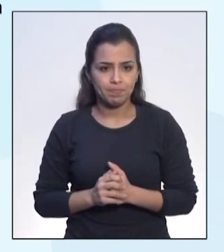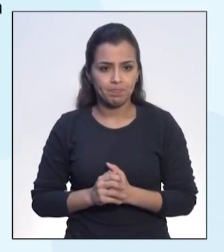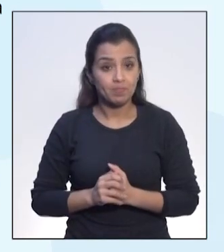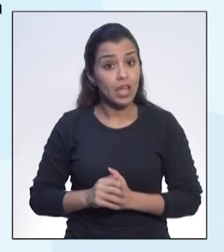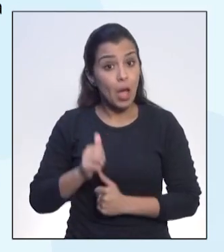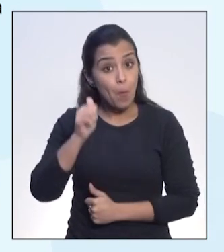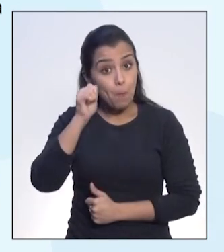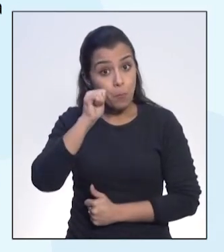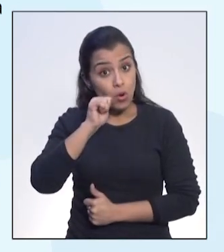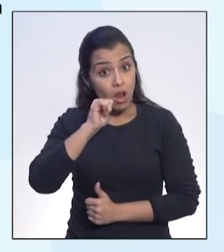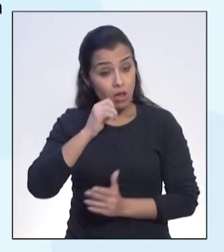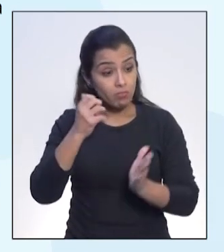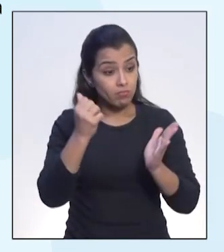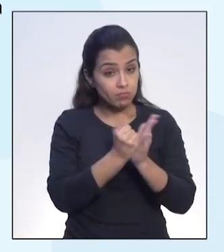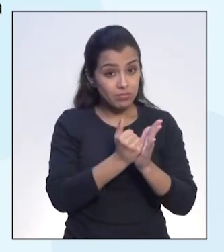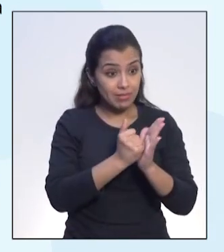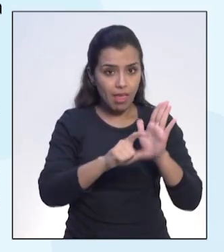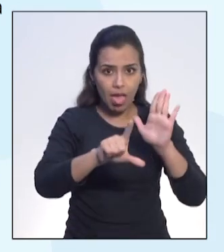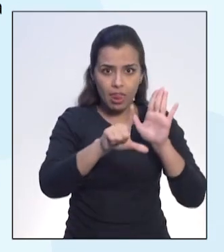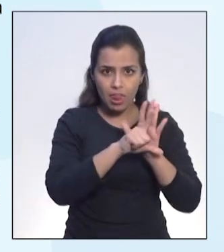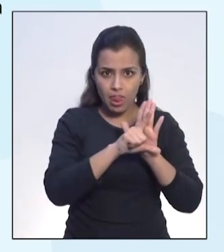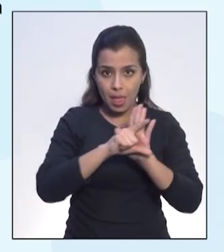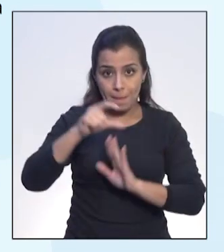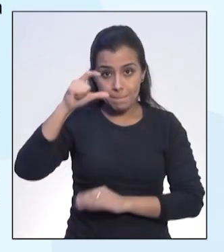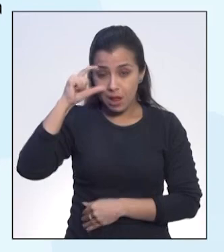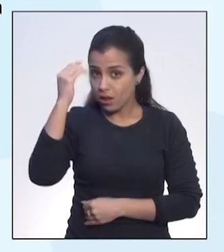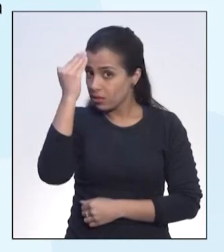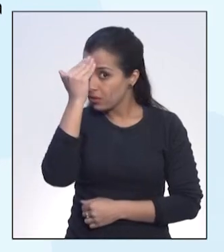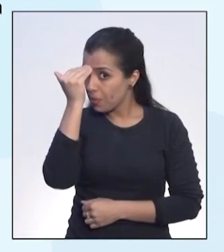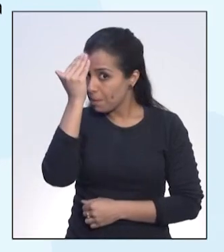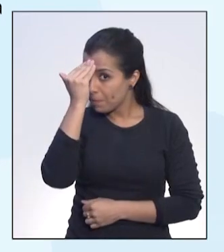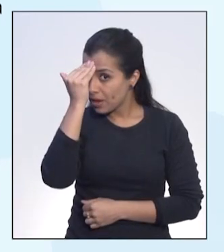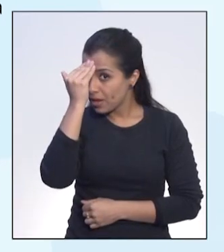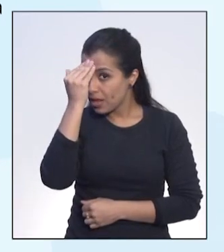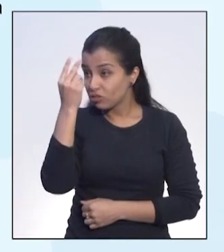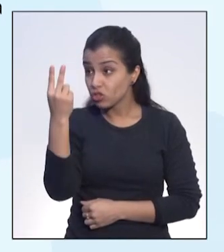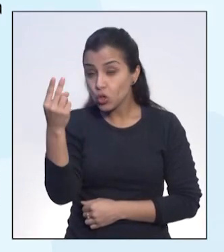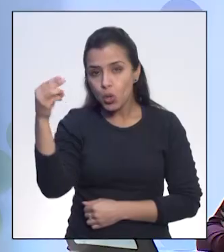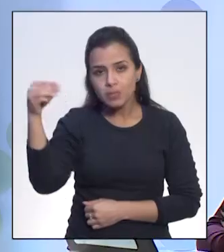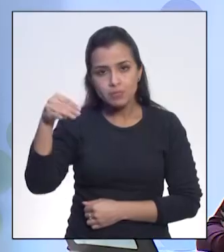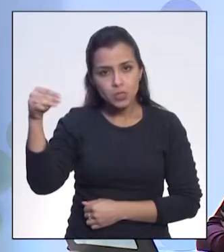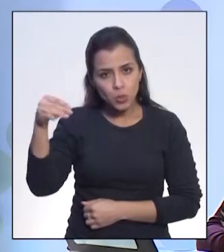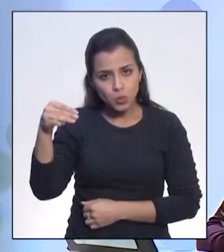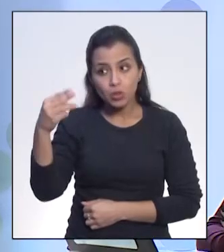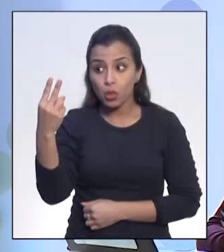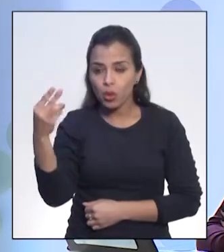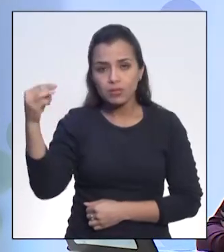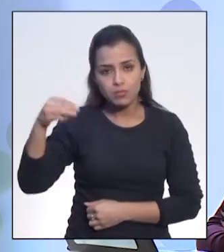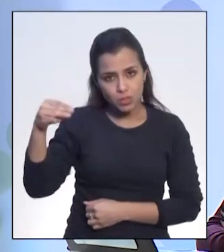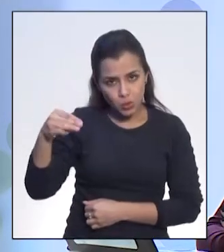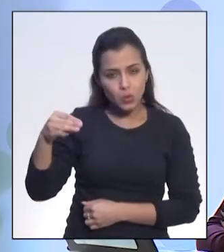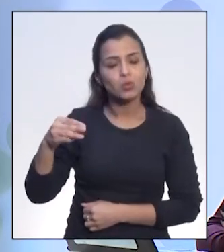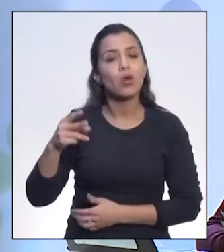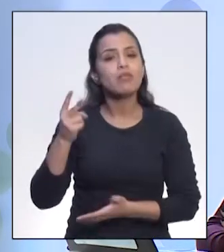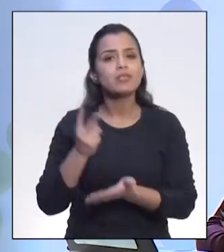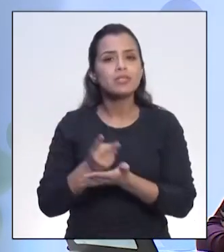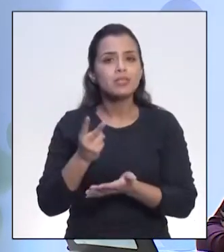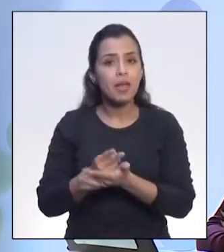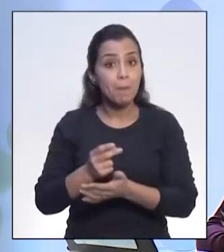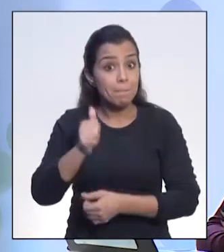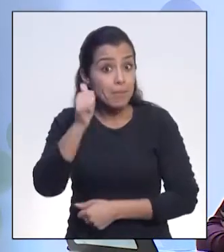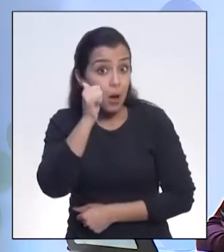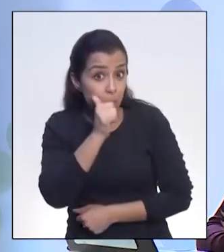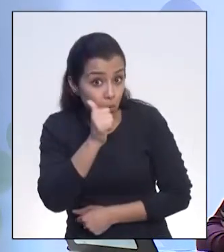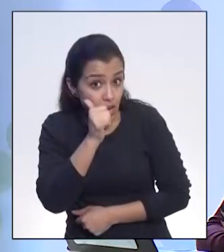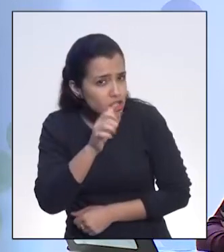agressão sobre a Lei Maria da Penha a cada 2 minutos. Então, a cada 2 minutos, alguém sofre, uma mulher, por